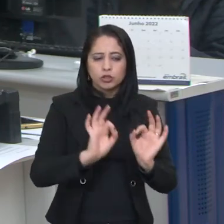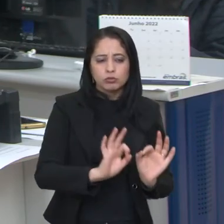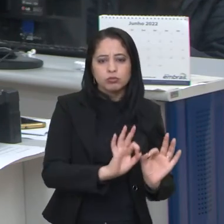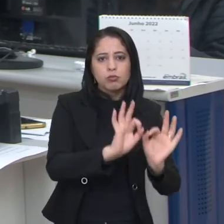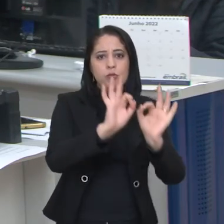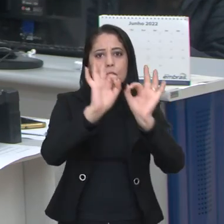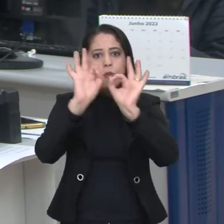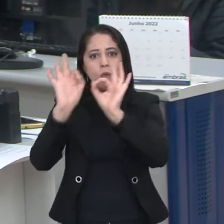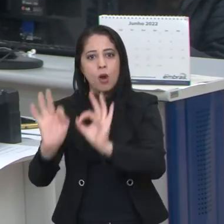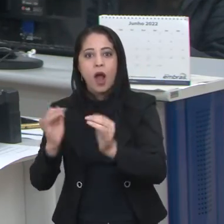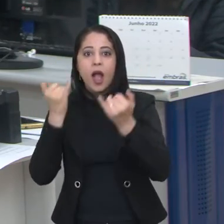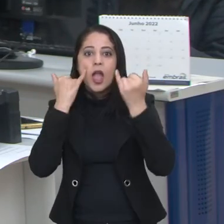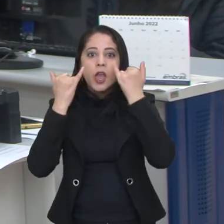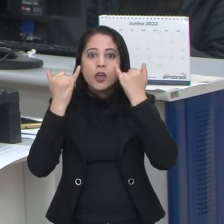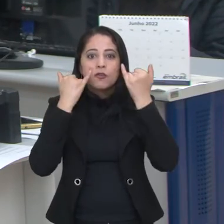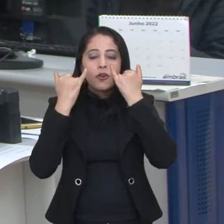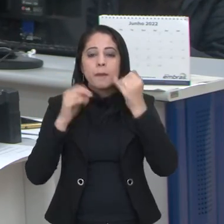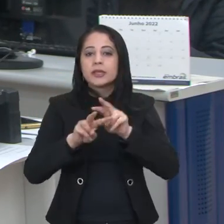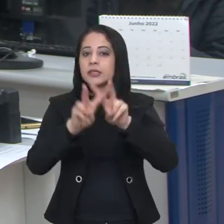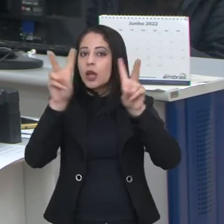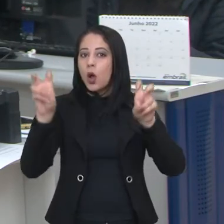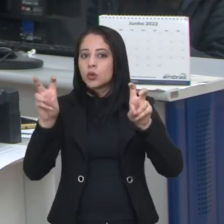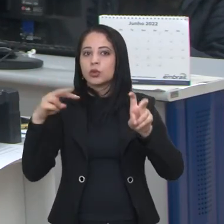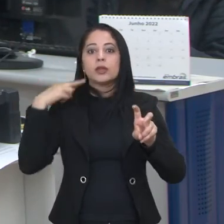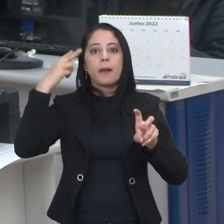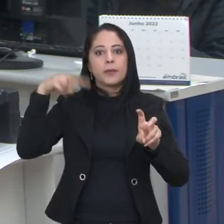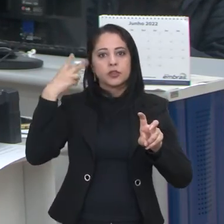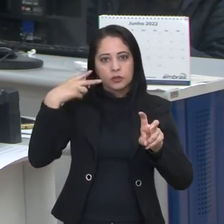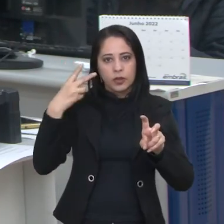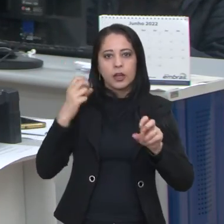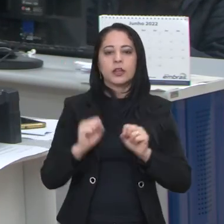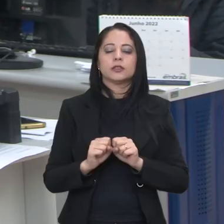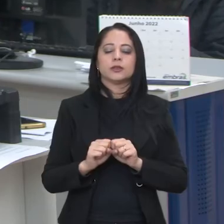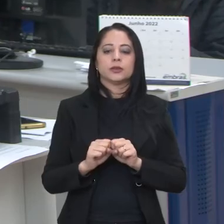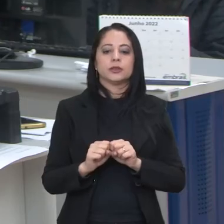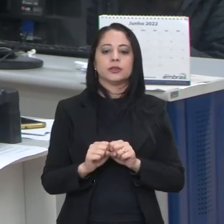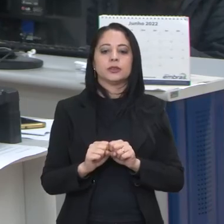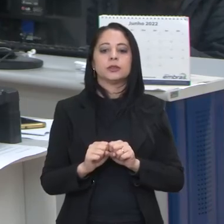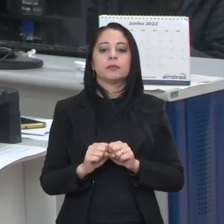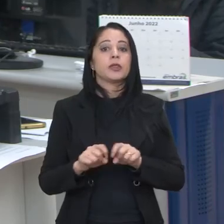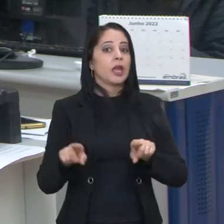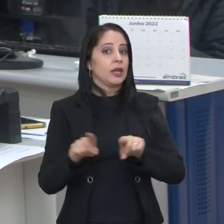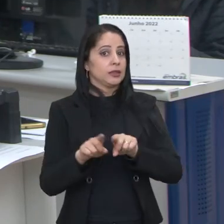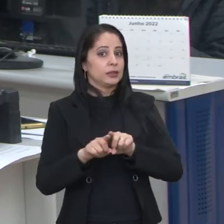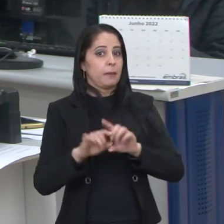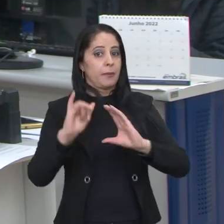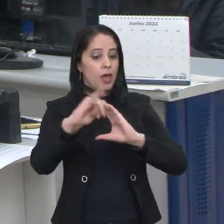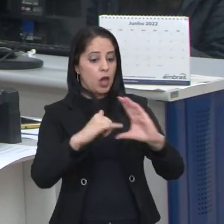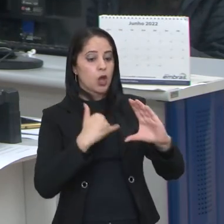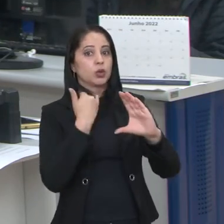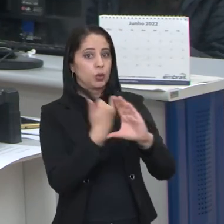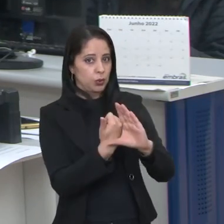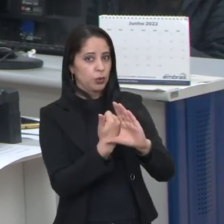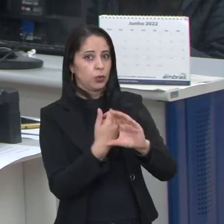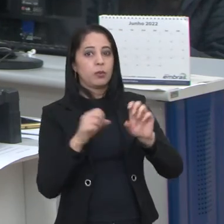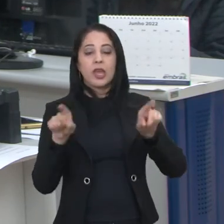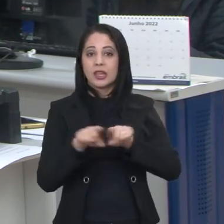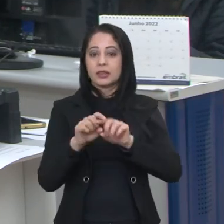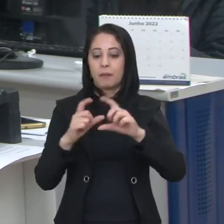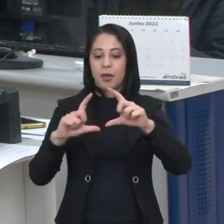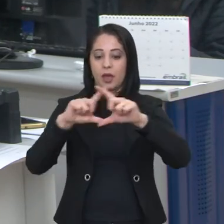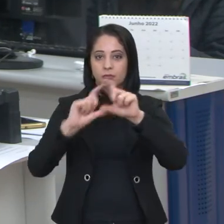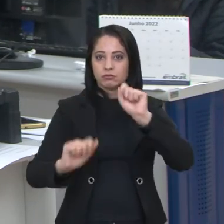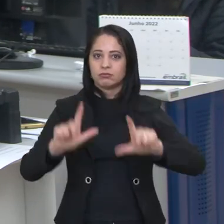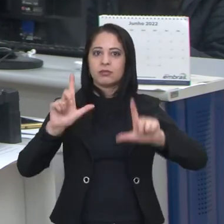continua por dentro de todas as notícias que envolvem os vereadores e a Câmara ao longo da nossa programação. E também no nosso canal